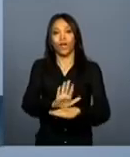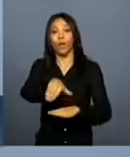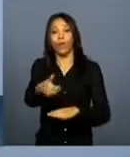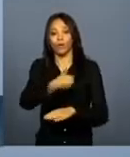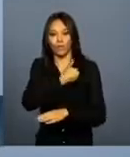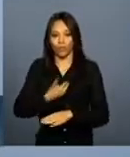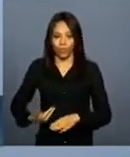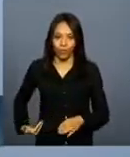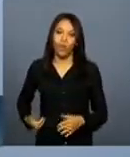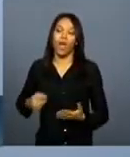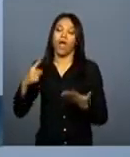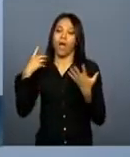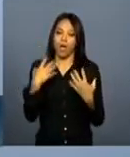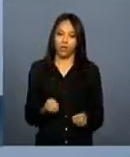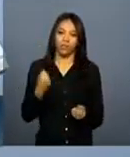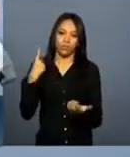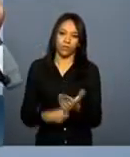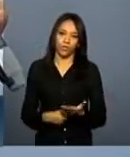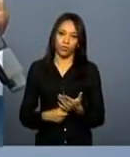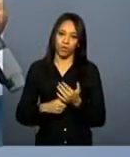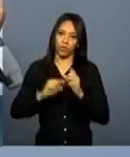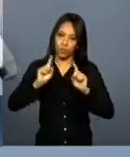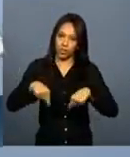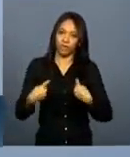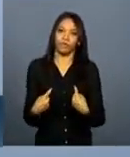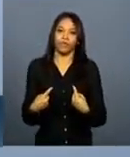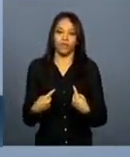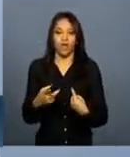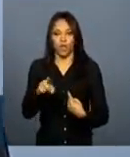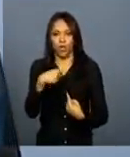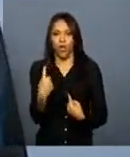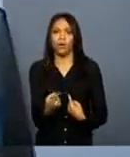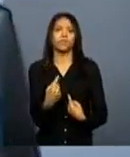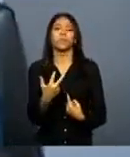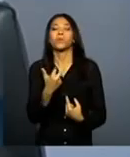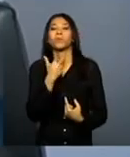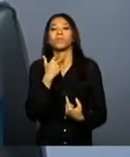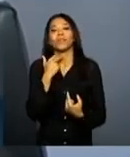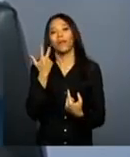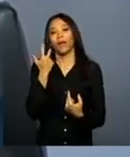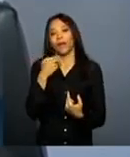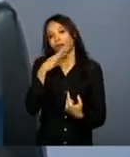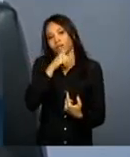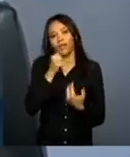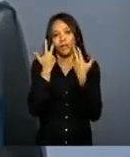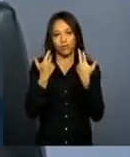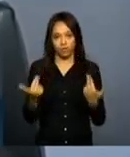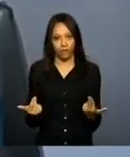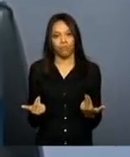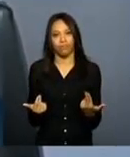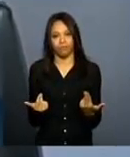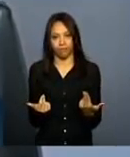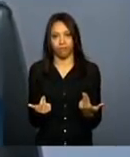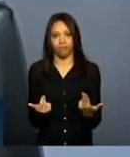que a gente não pode naturalizar a pobreza e a miséria, mas a gente também não pode naturalizar o que nós